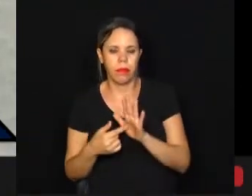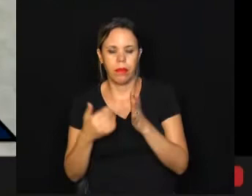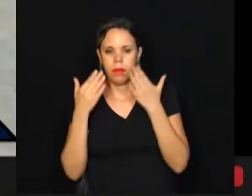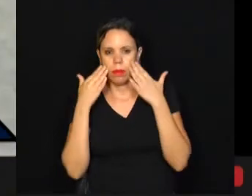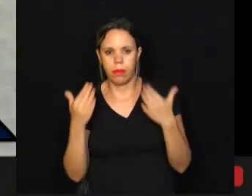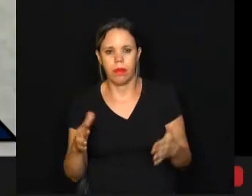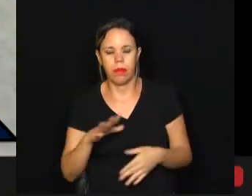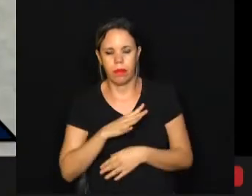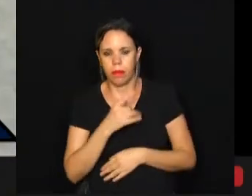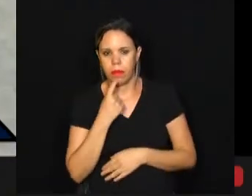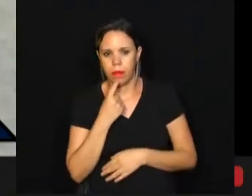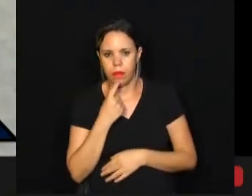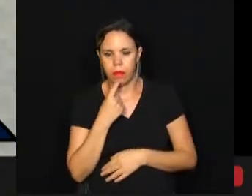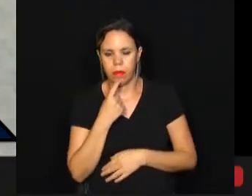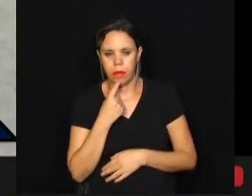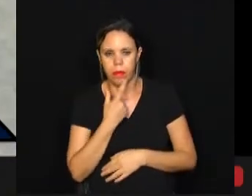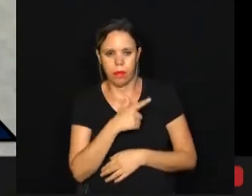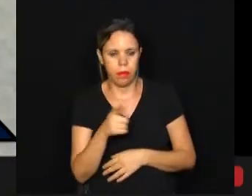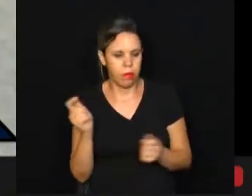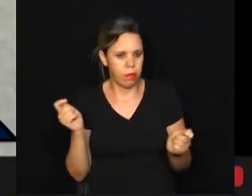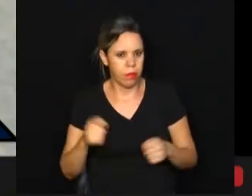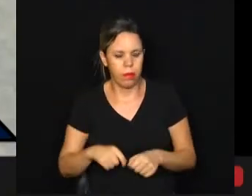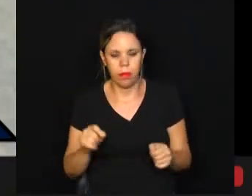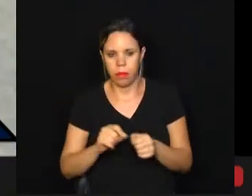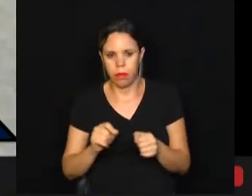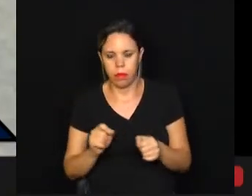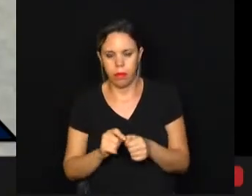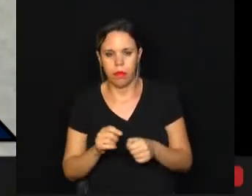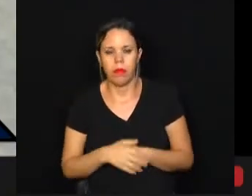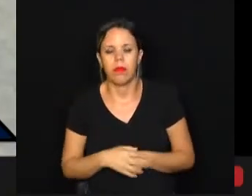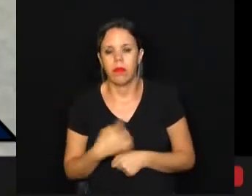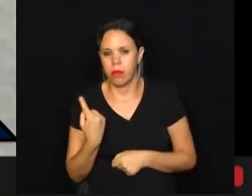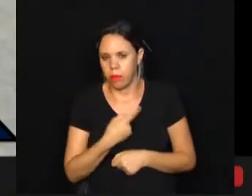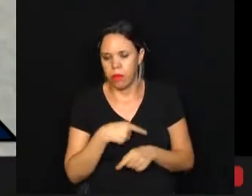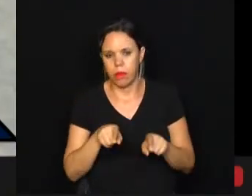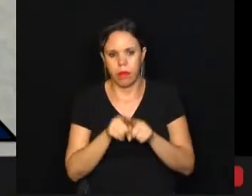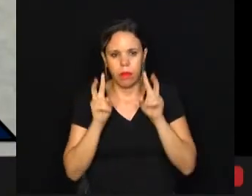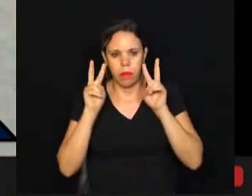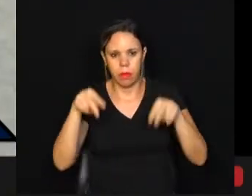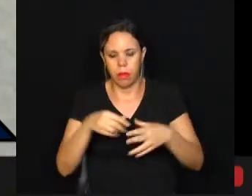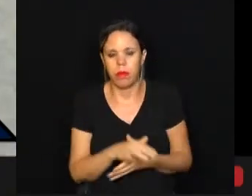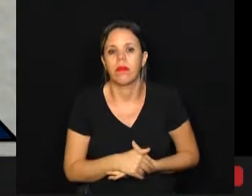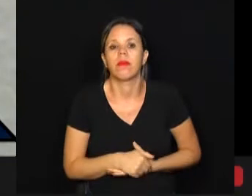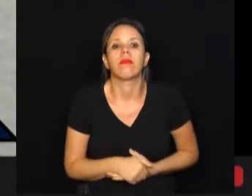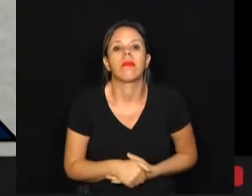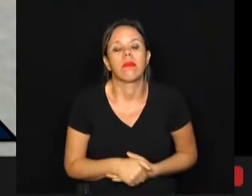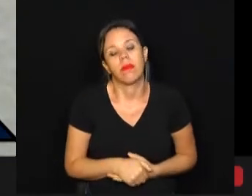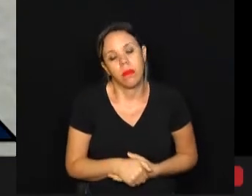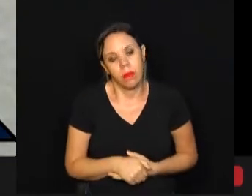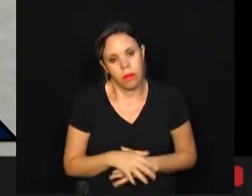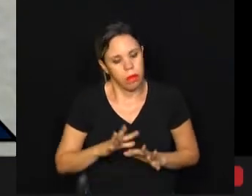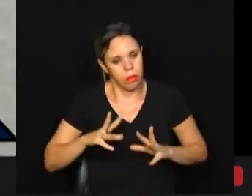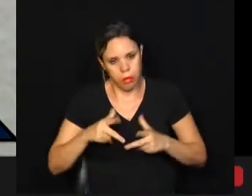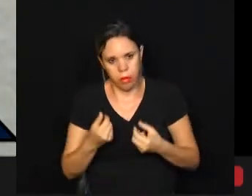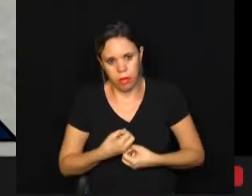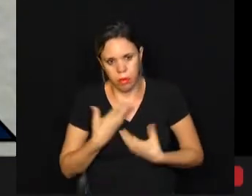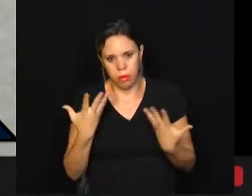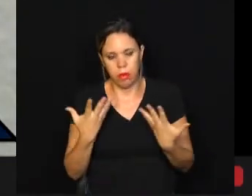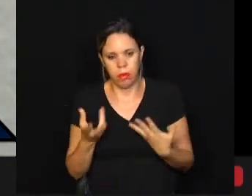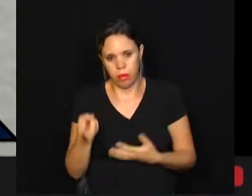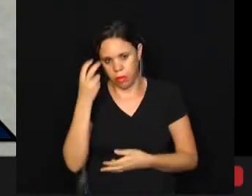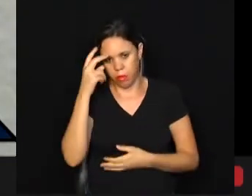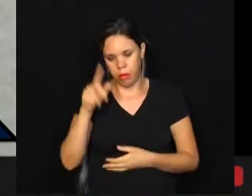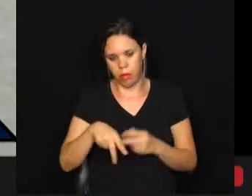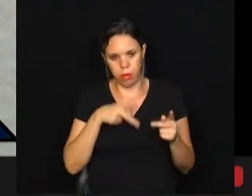na cidade de Campinas não tem condições de a gente fazer, mas a gente também tem que olhar pelo lado de toda a expressão cultural que